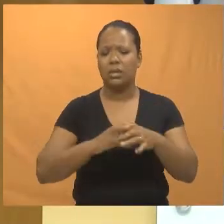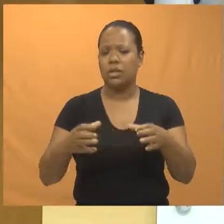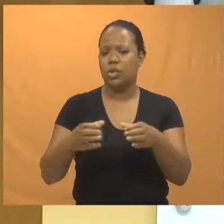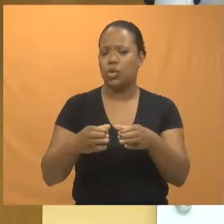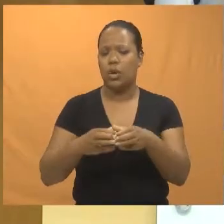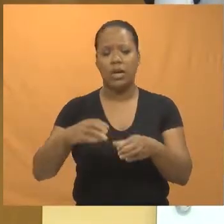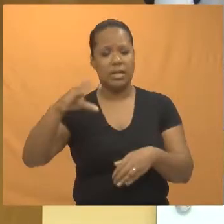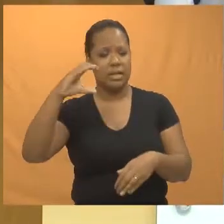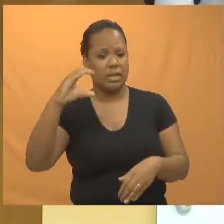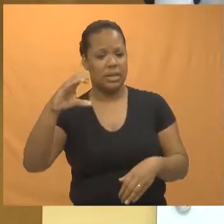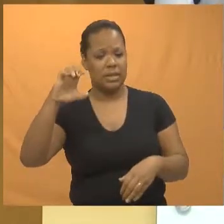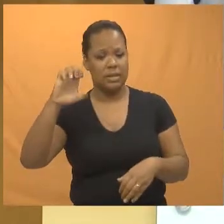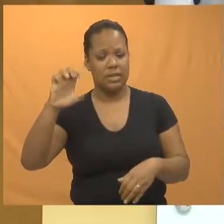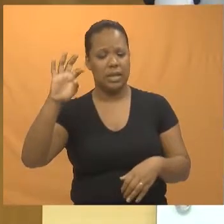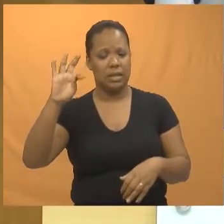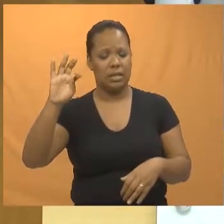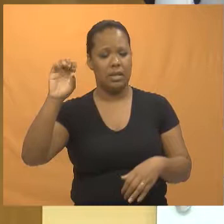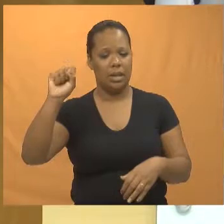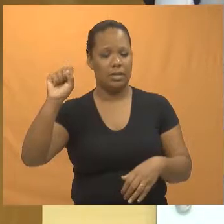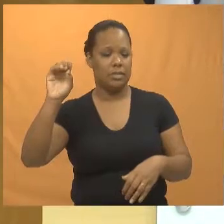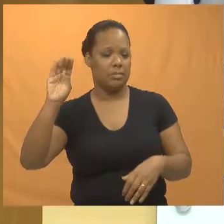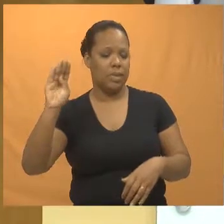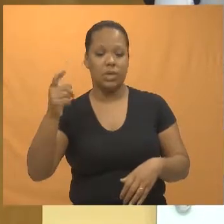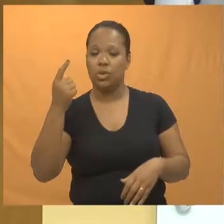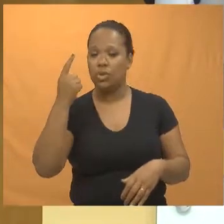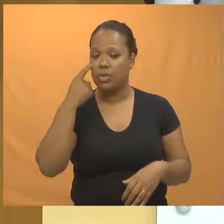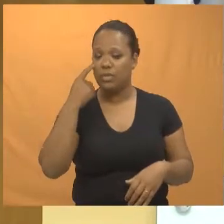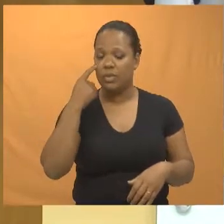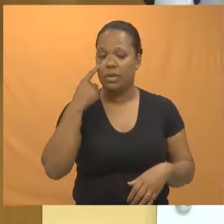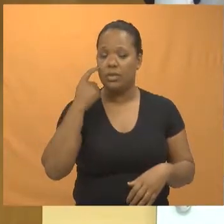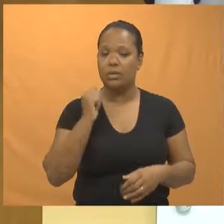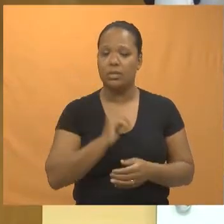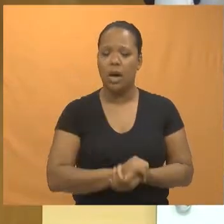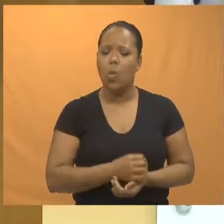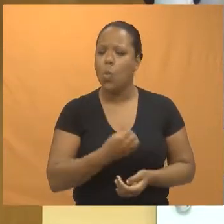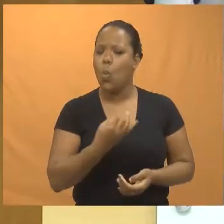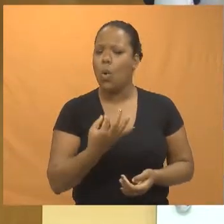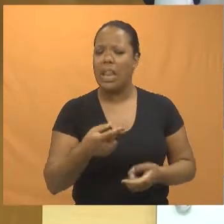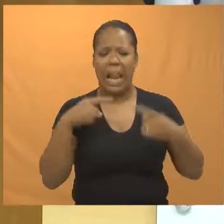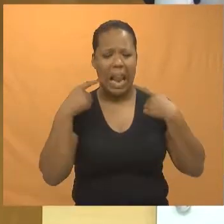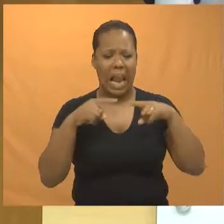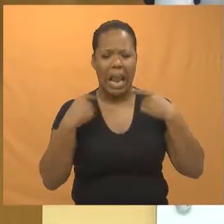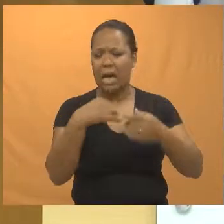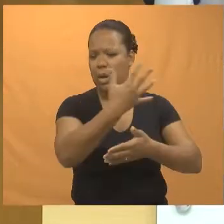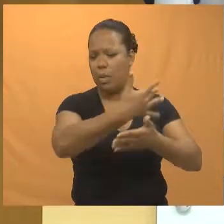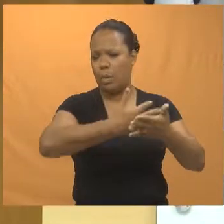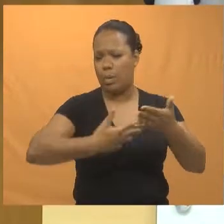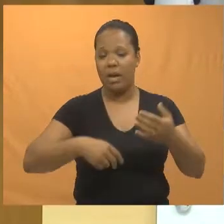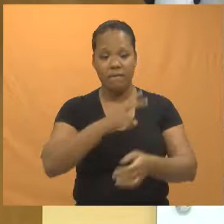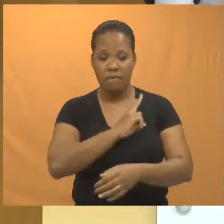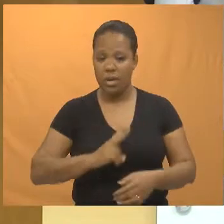que é a CETESB, e aí a gente vê aqui, Júlio Pires, quantas reclamações, e não é reclamação de